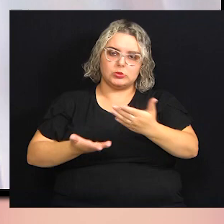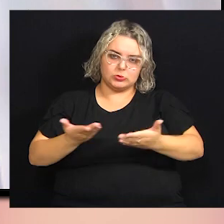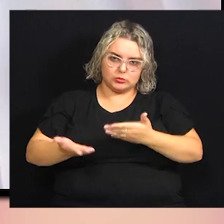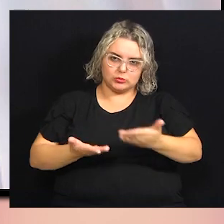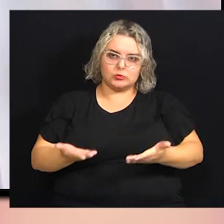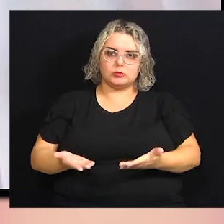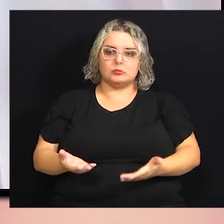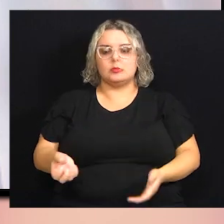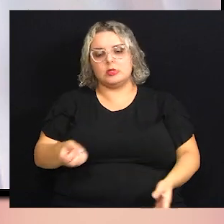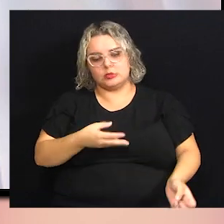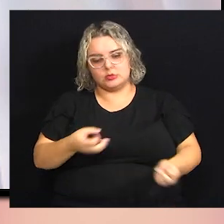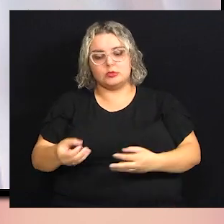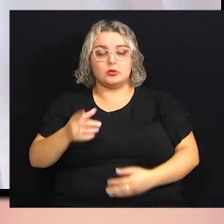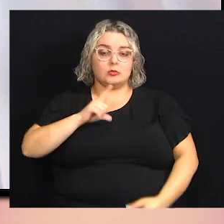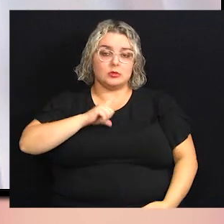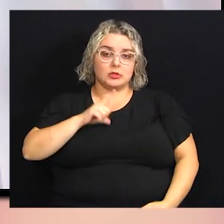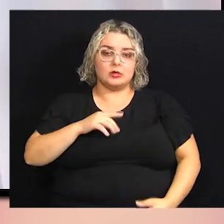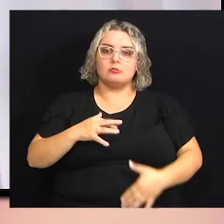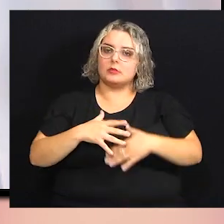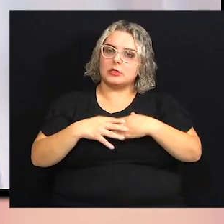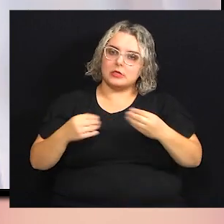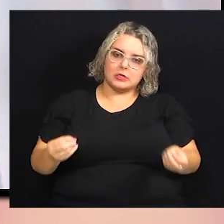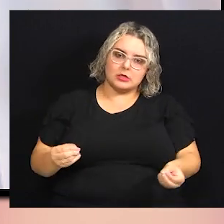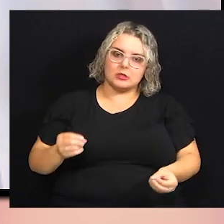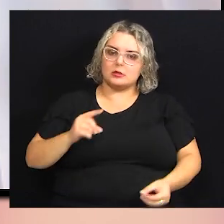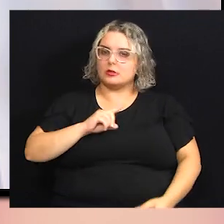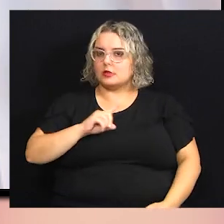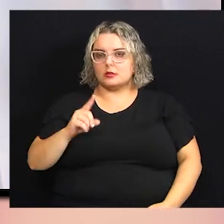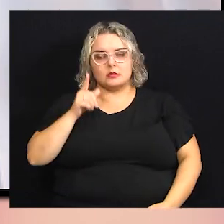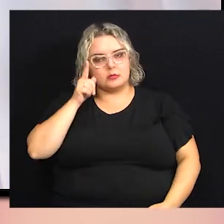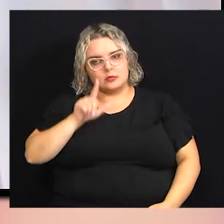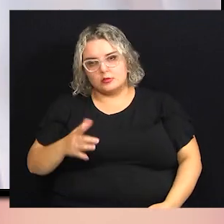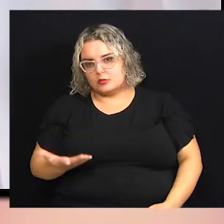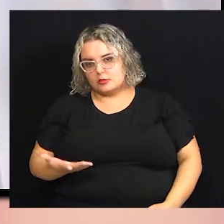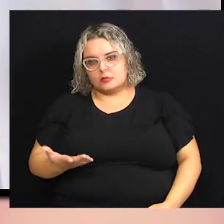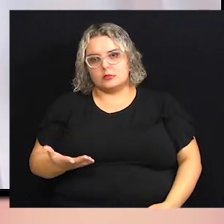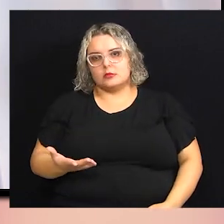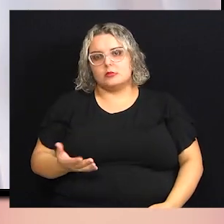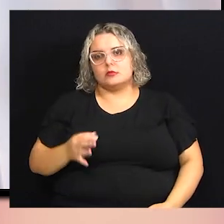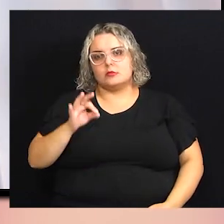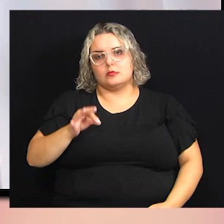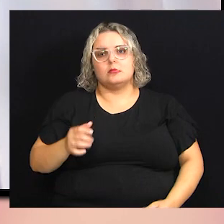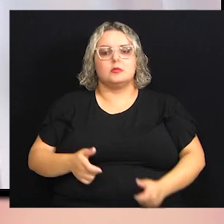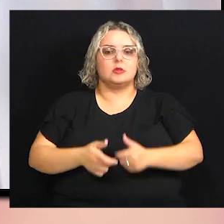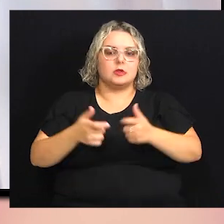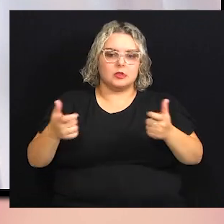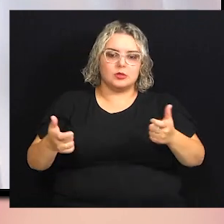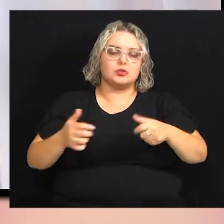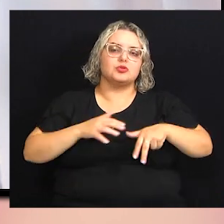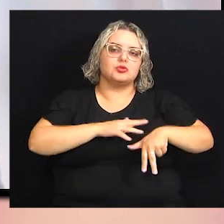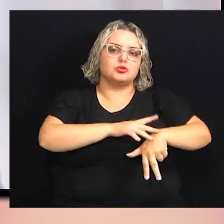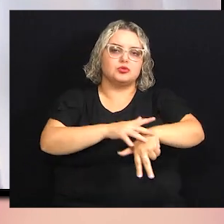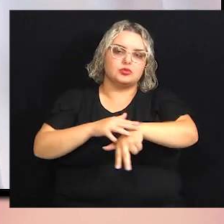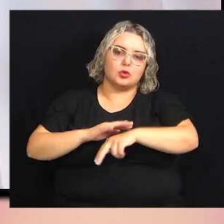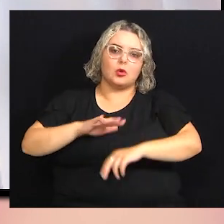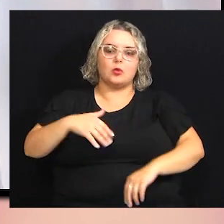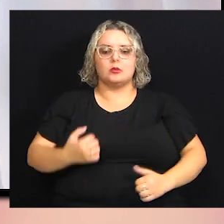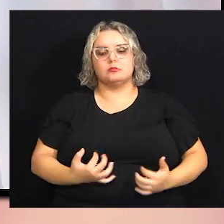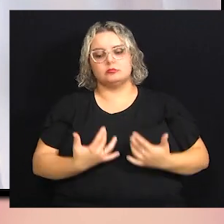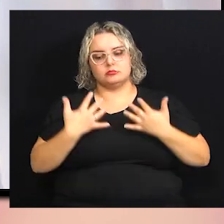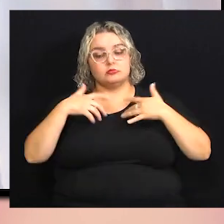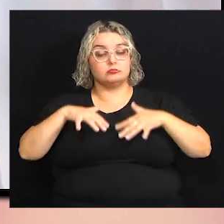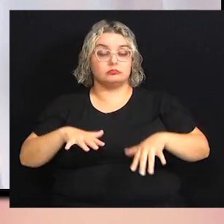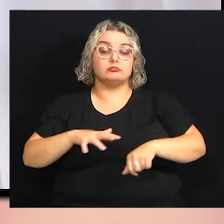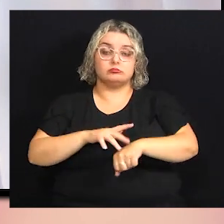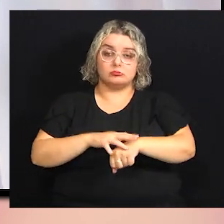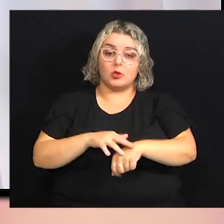com os tratamentos mais novos que a gente tem, mas a cura ela não é atingida numa parte tão grande dos pacientes quando a doença se